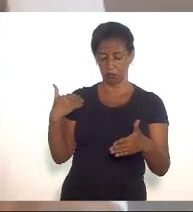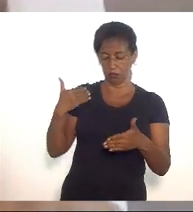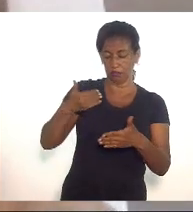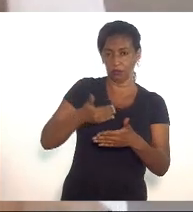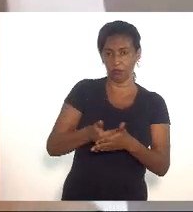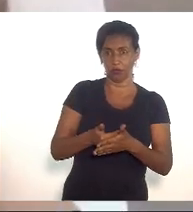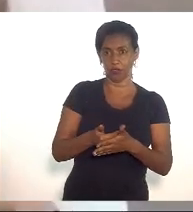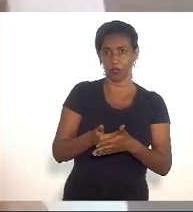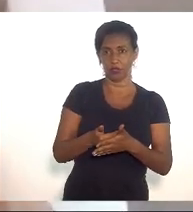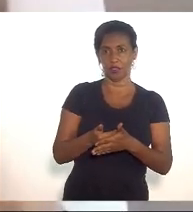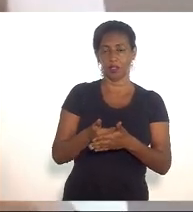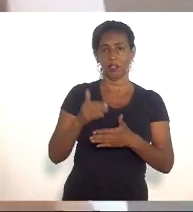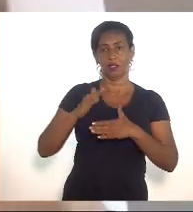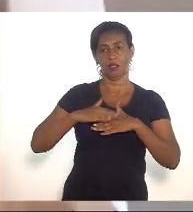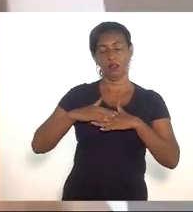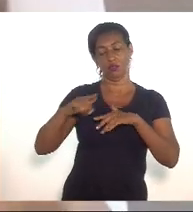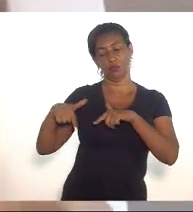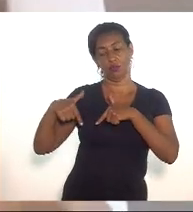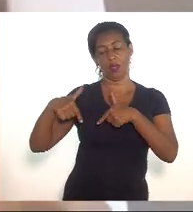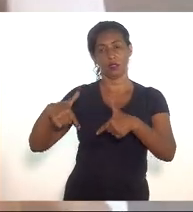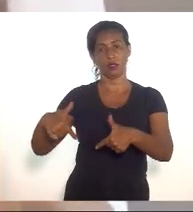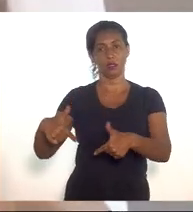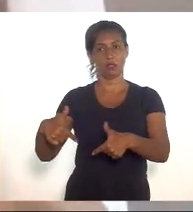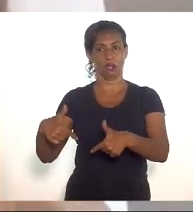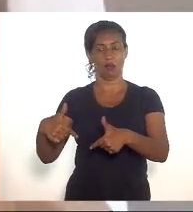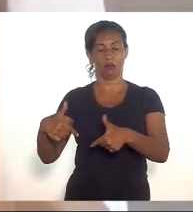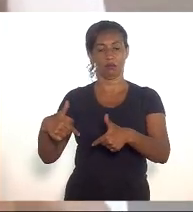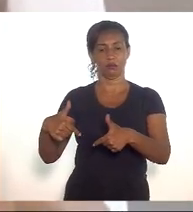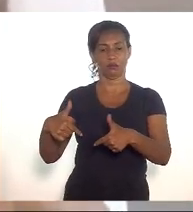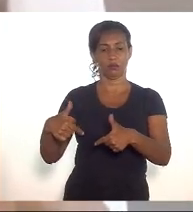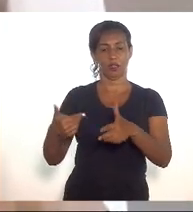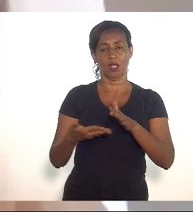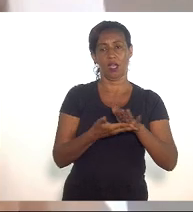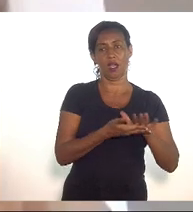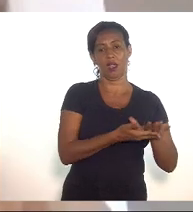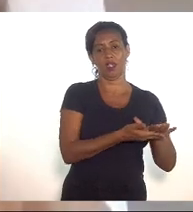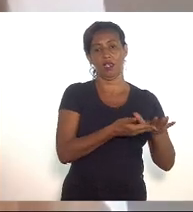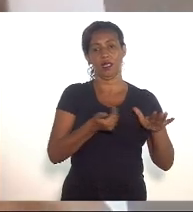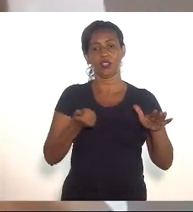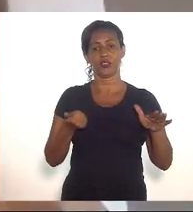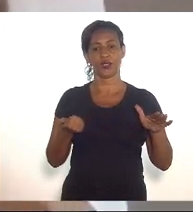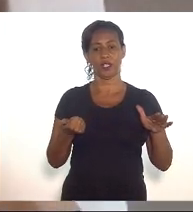a proposição de uma ação em relação à retirada